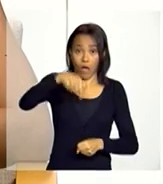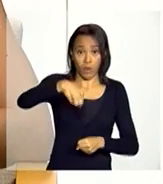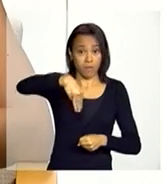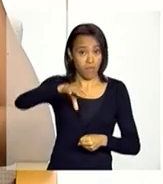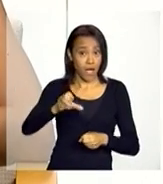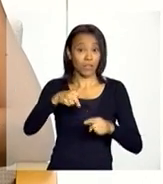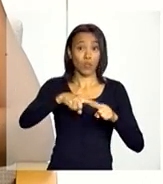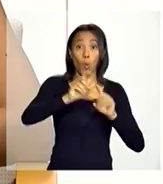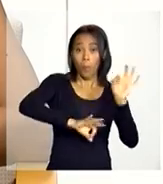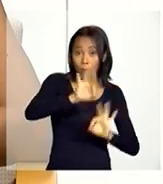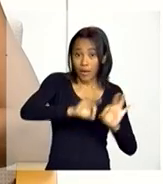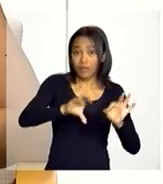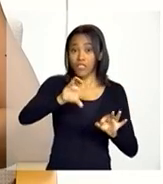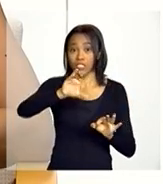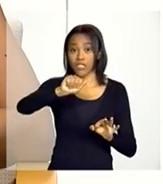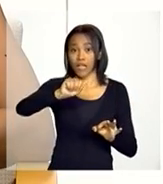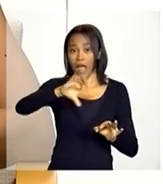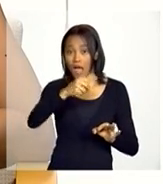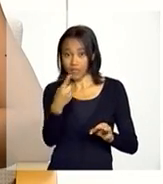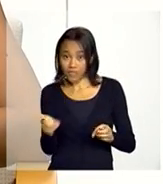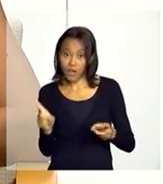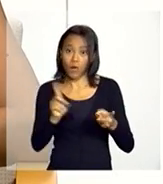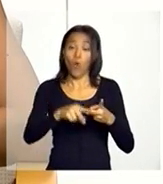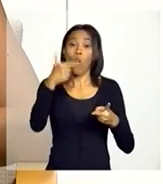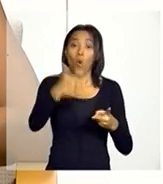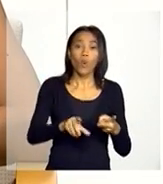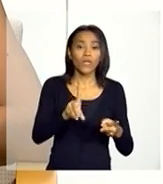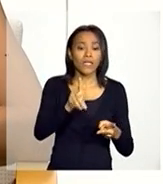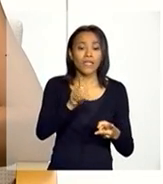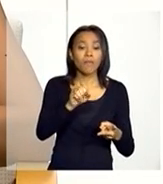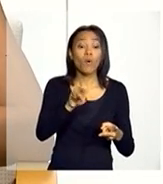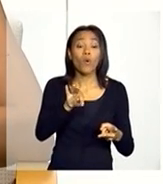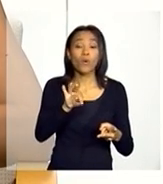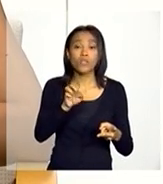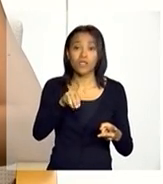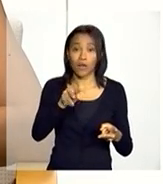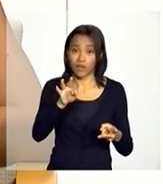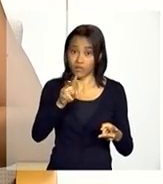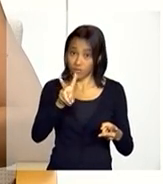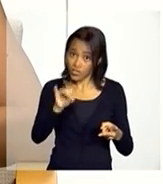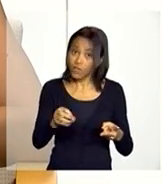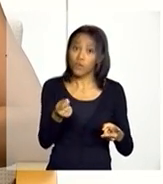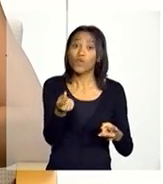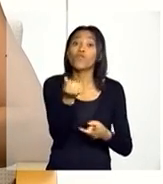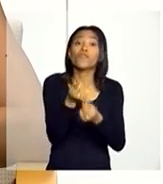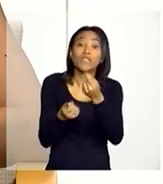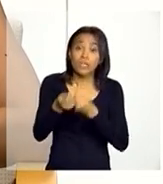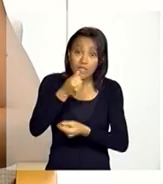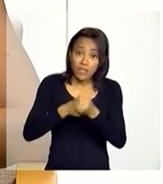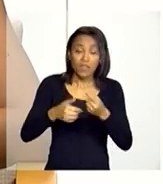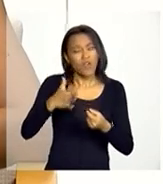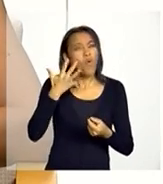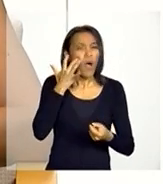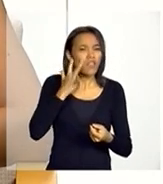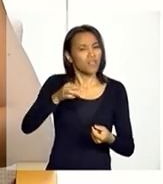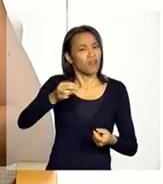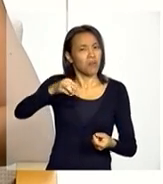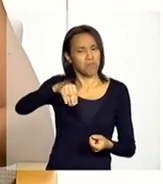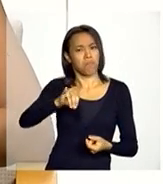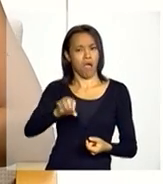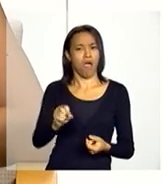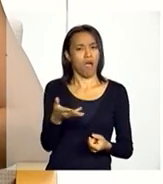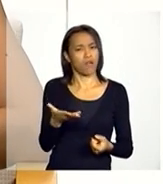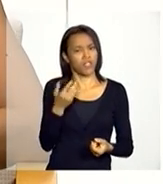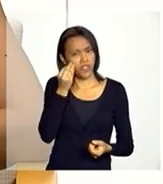ação a a previsão do demonstrativo físico financeiro é para Maio acredito que mais pro final de Maio que nós estamos